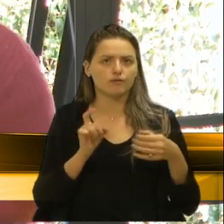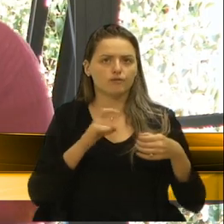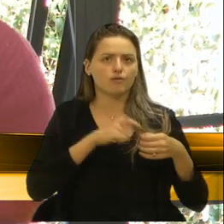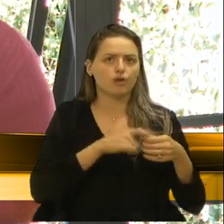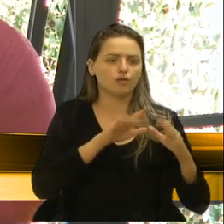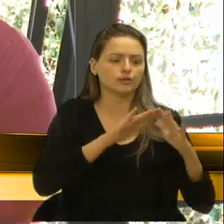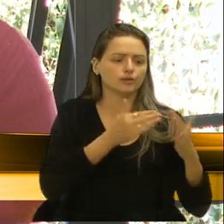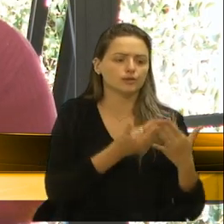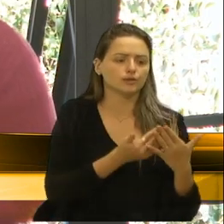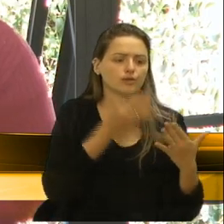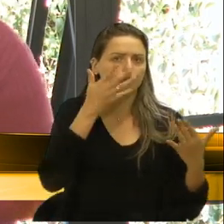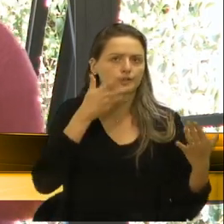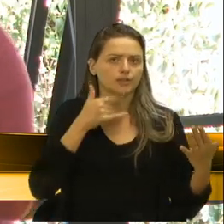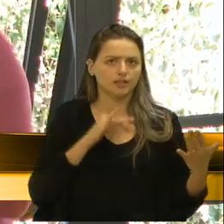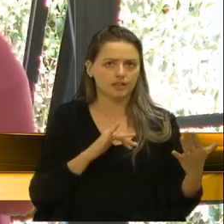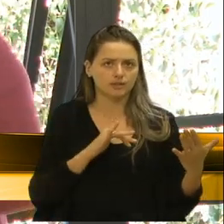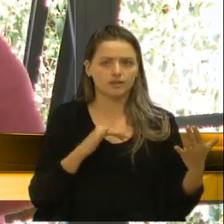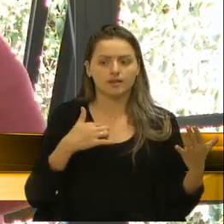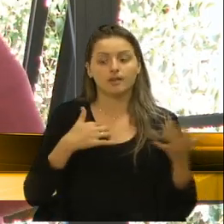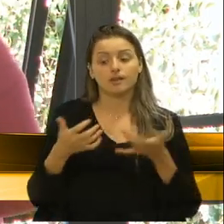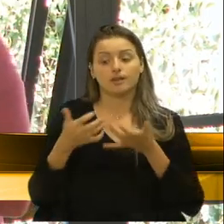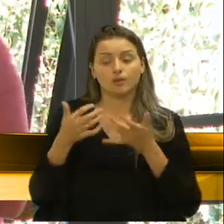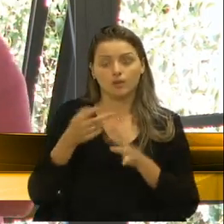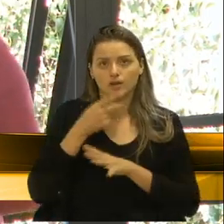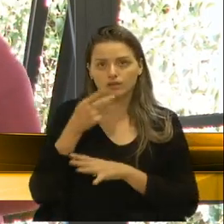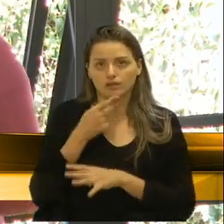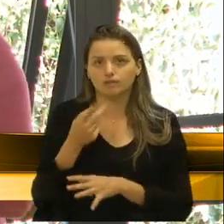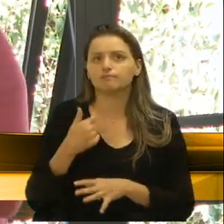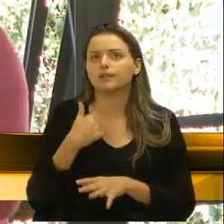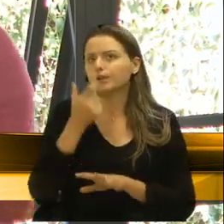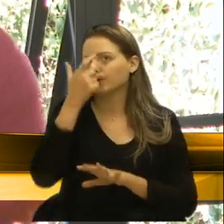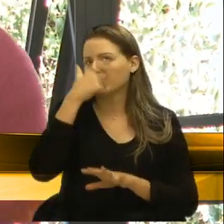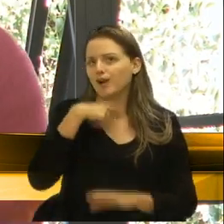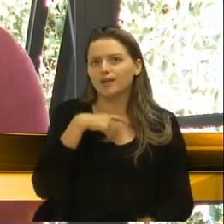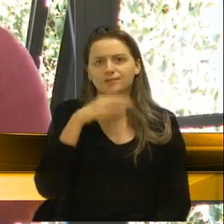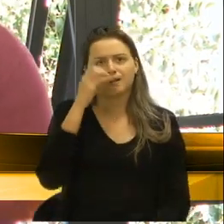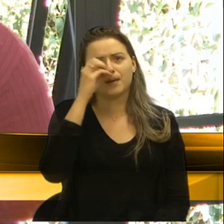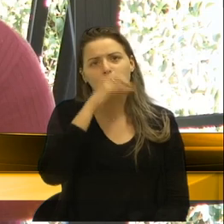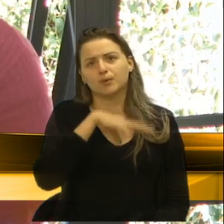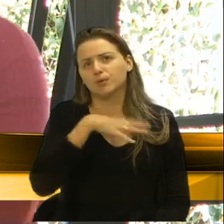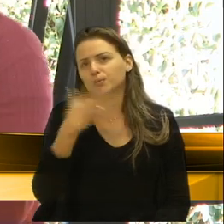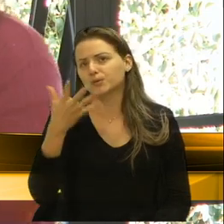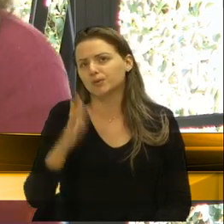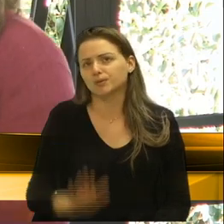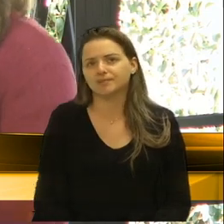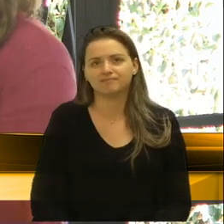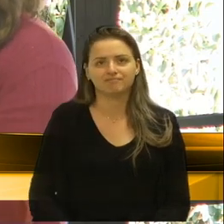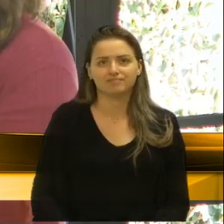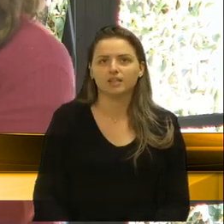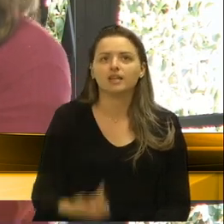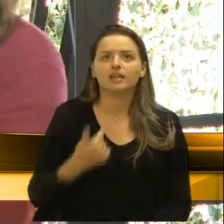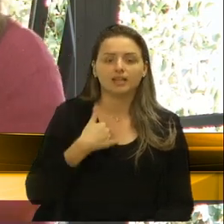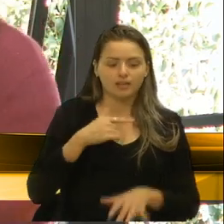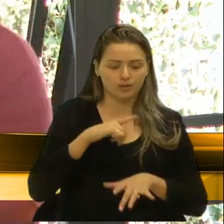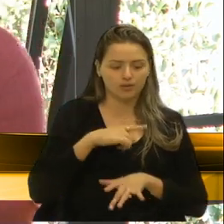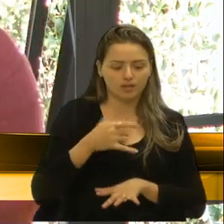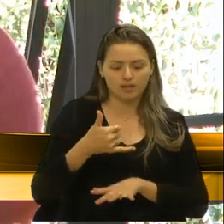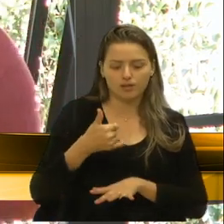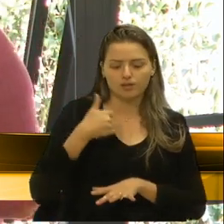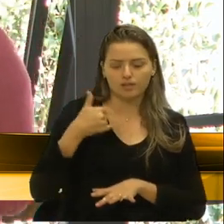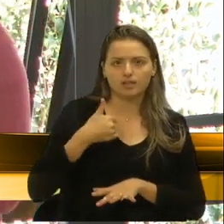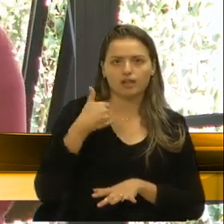escolas de educação infantil. Quero aqui dizer que acho isso um absurdo. Eu tenho uma criança de 2